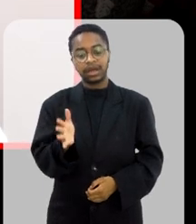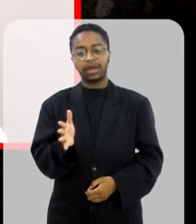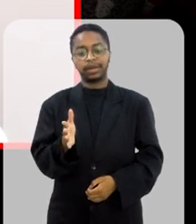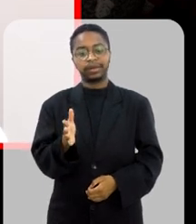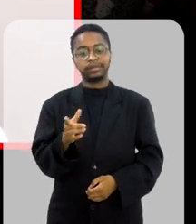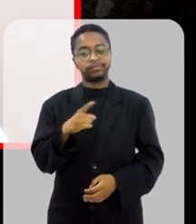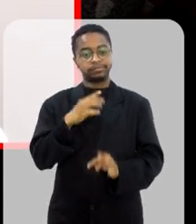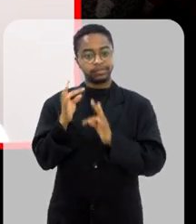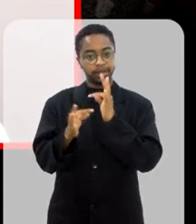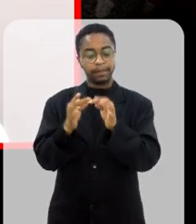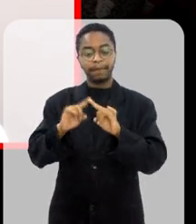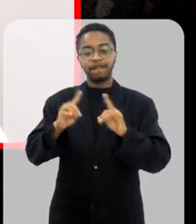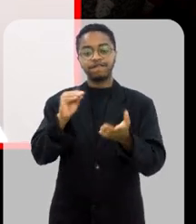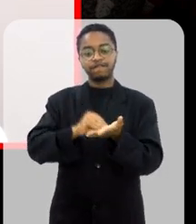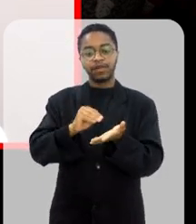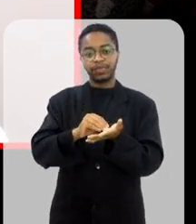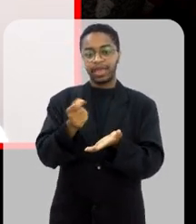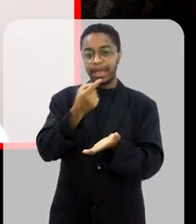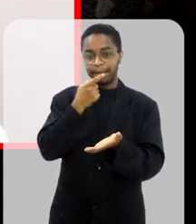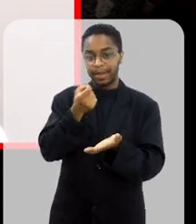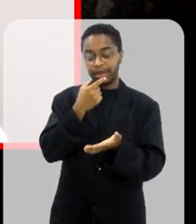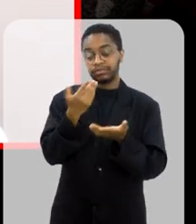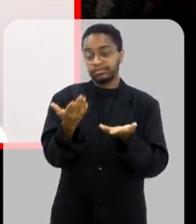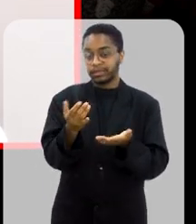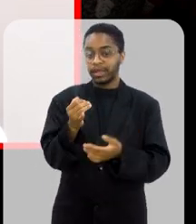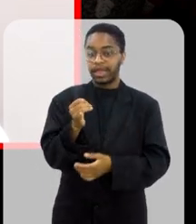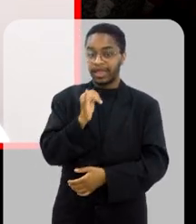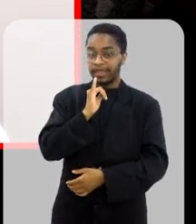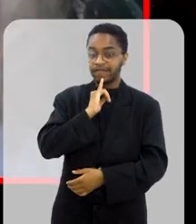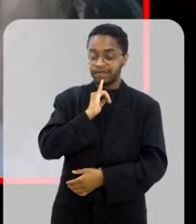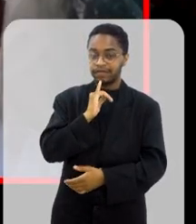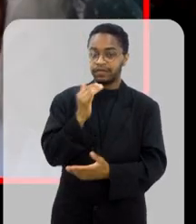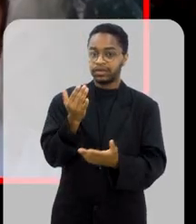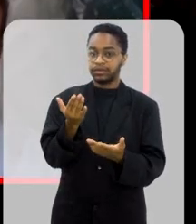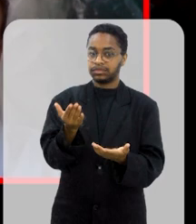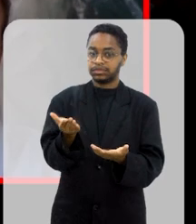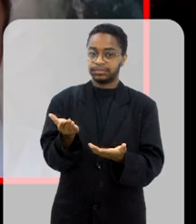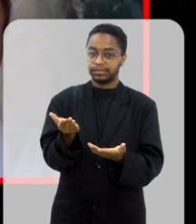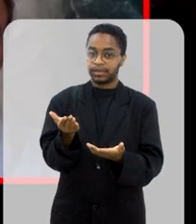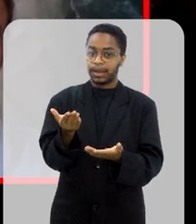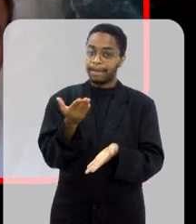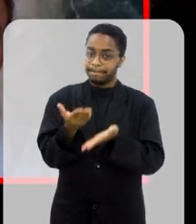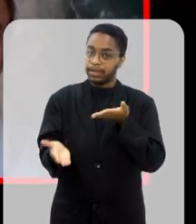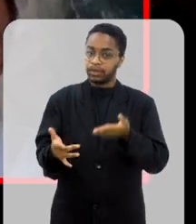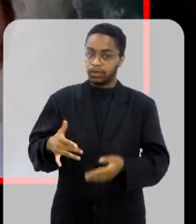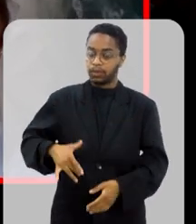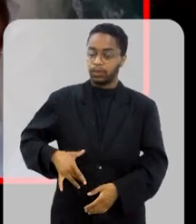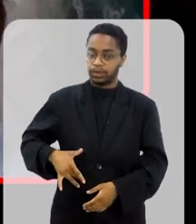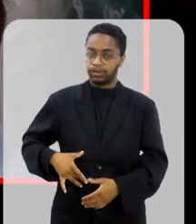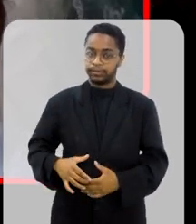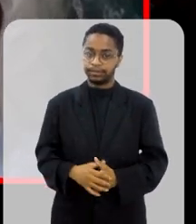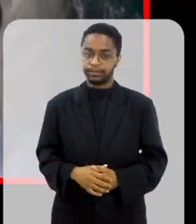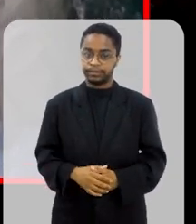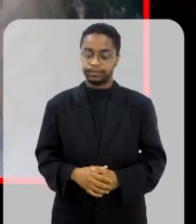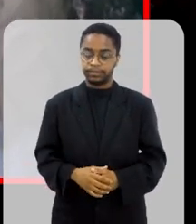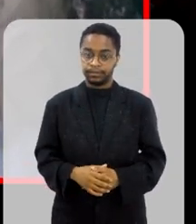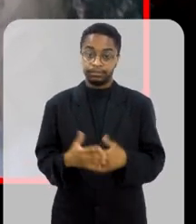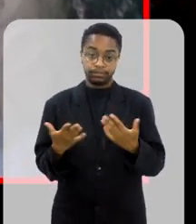estava recebendo, falta de medicamento, ela, infelizmente, né, perdeu o